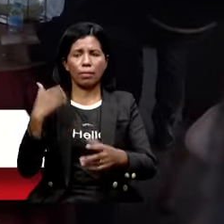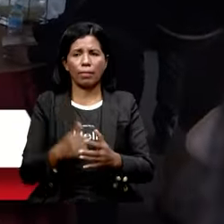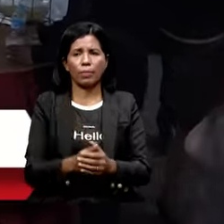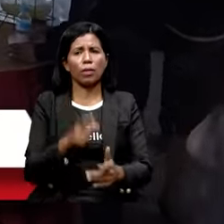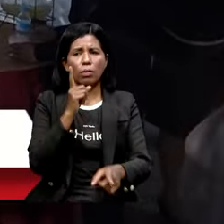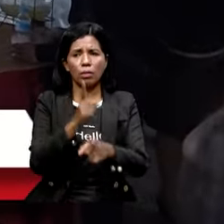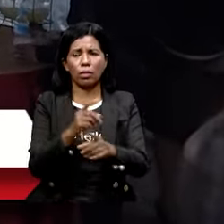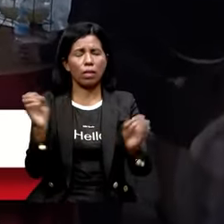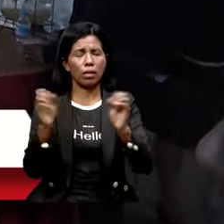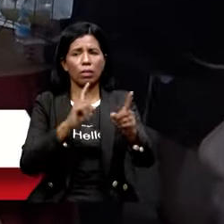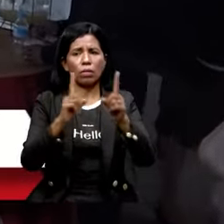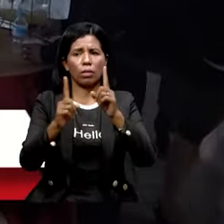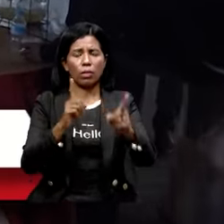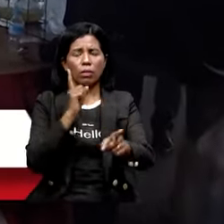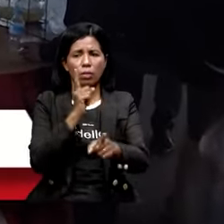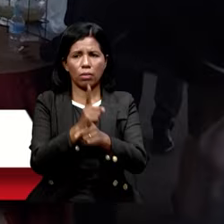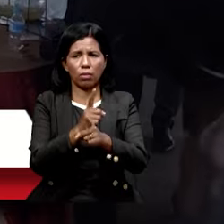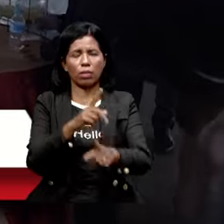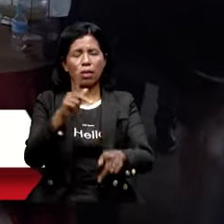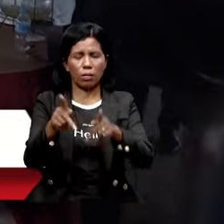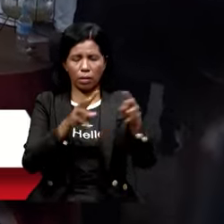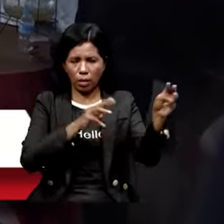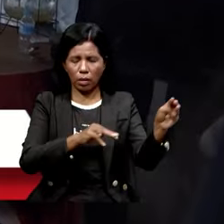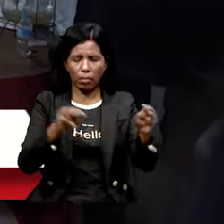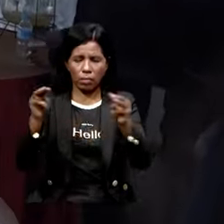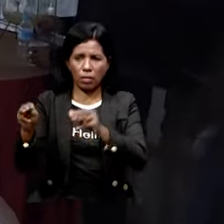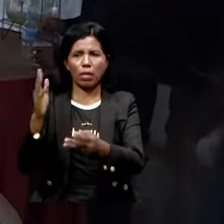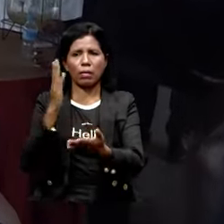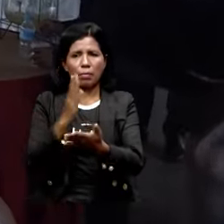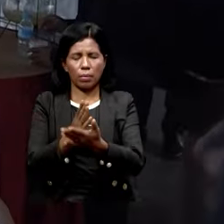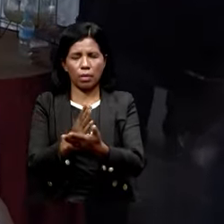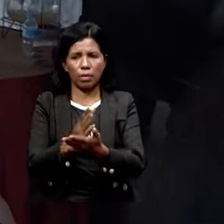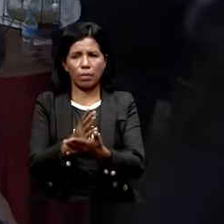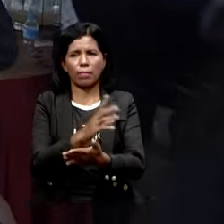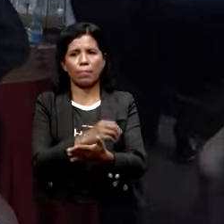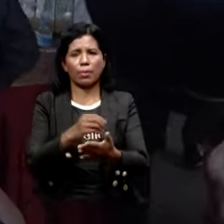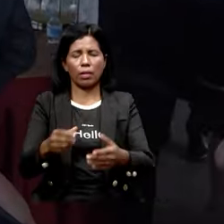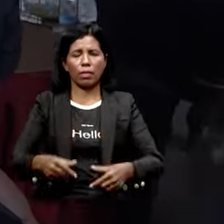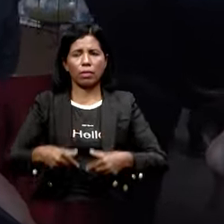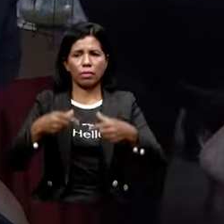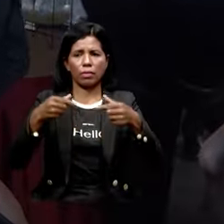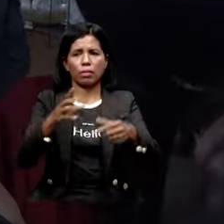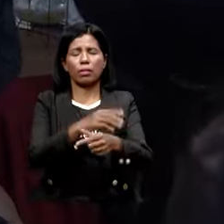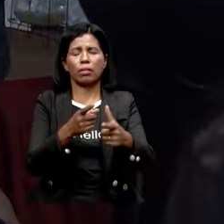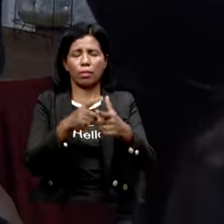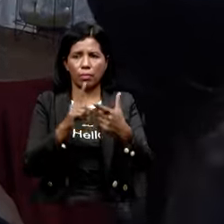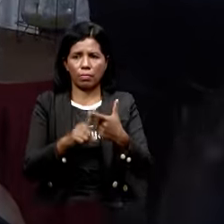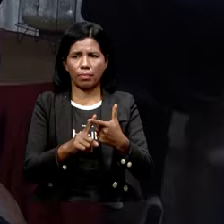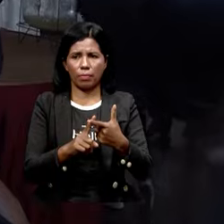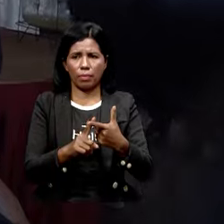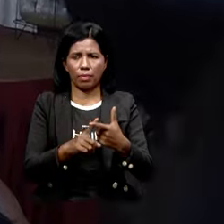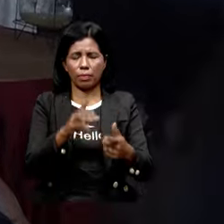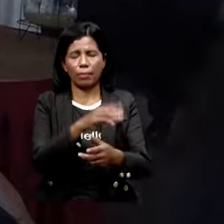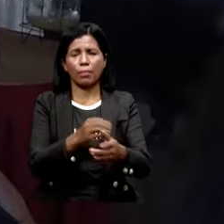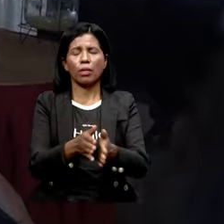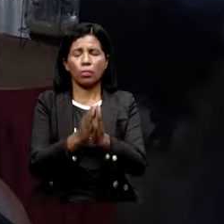Claro, não são lá colhia de rei doloso, ema, permuda, para cancela lá e durante. E oferece compensação. Pois então, usba,